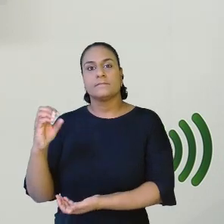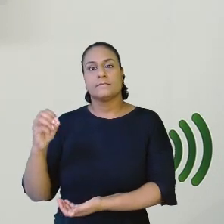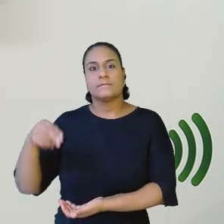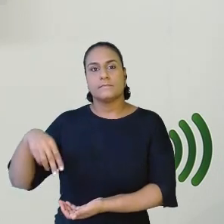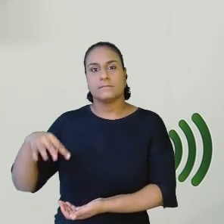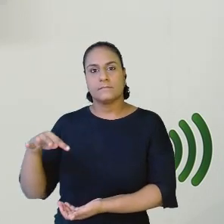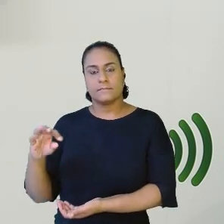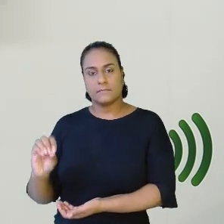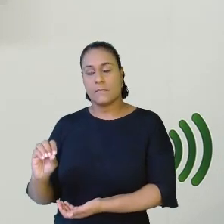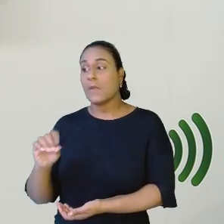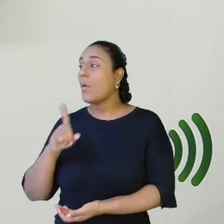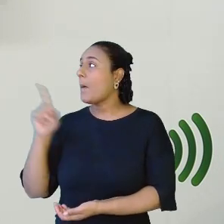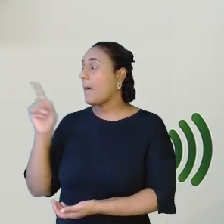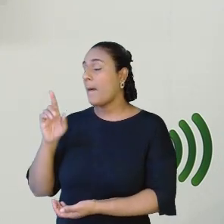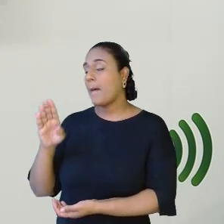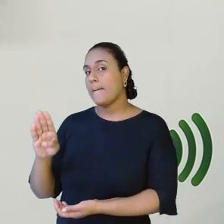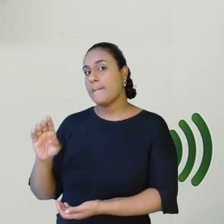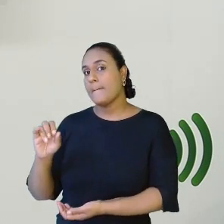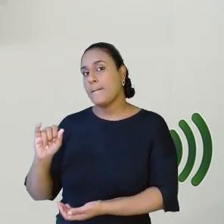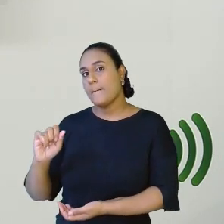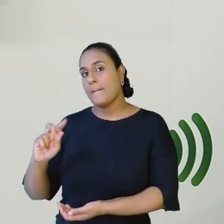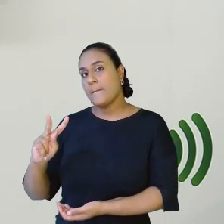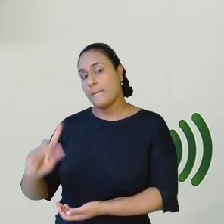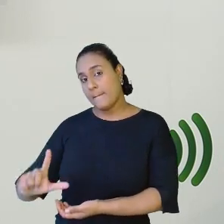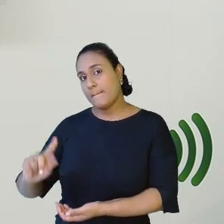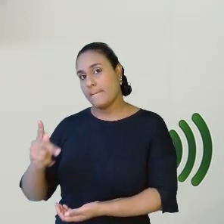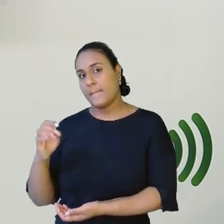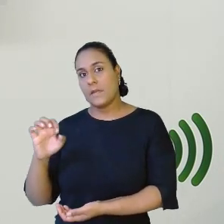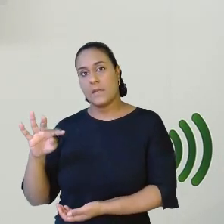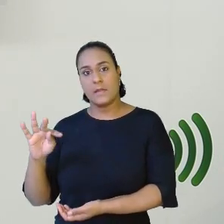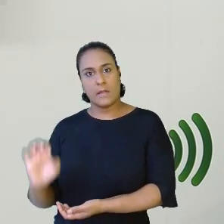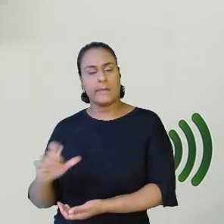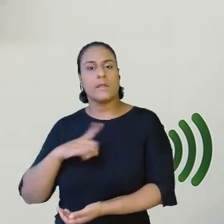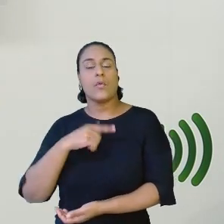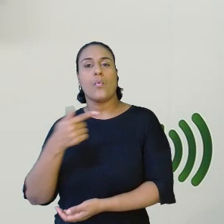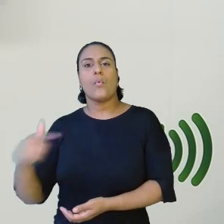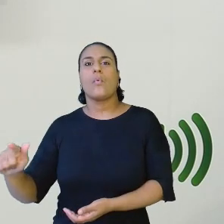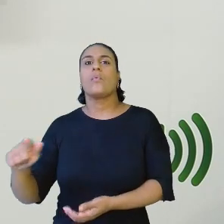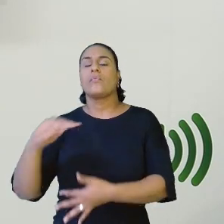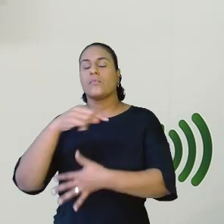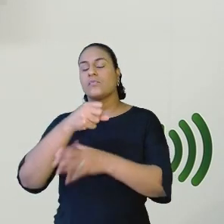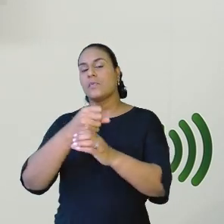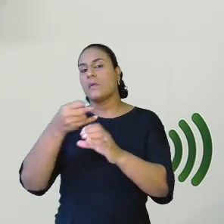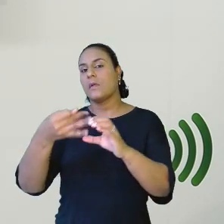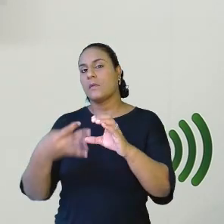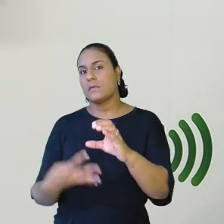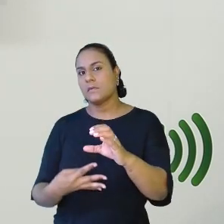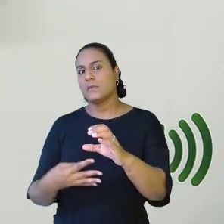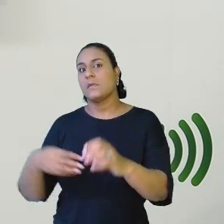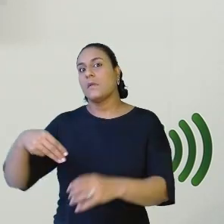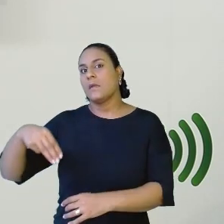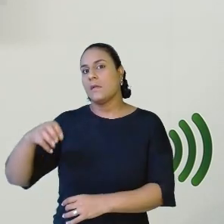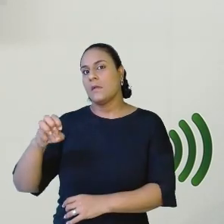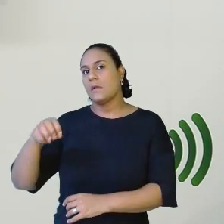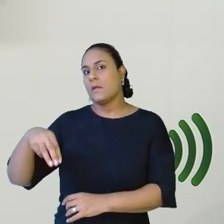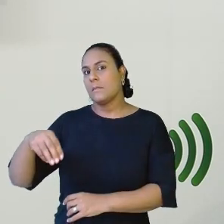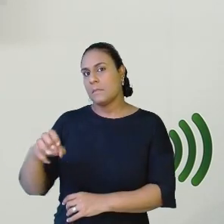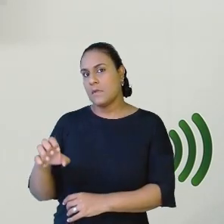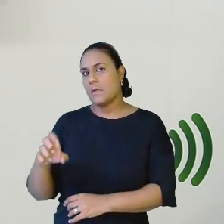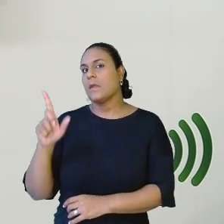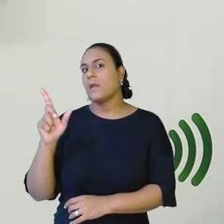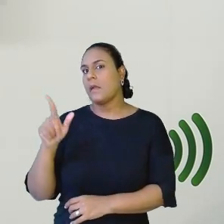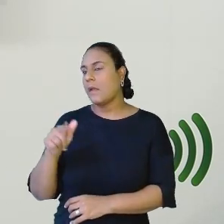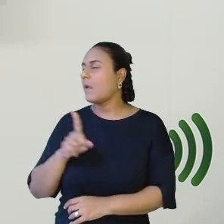O bilhete são gêneros que têm outras alternativas, que têm outras características. O meme é